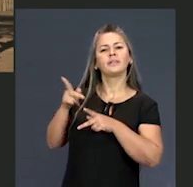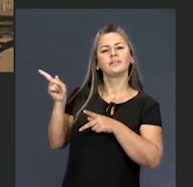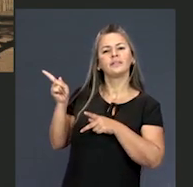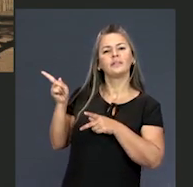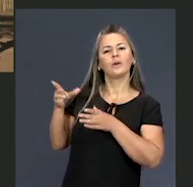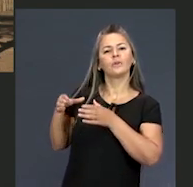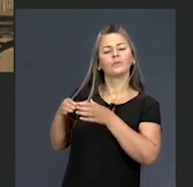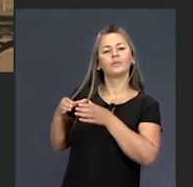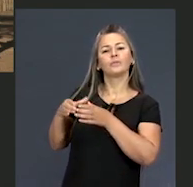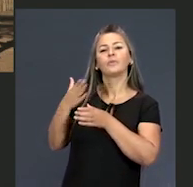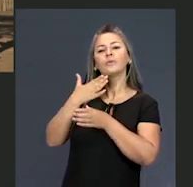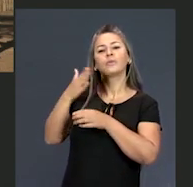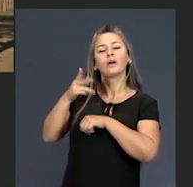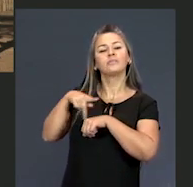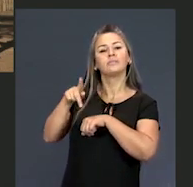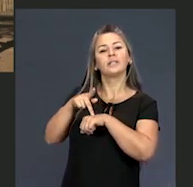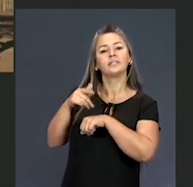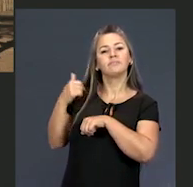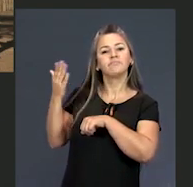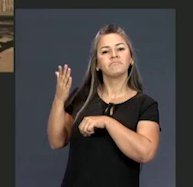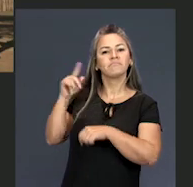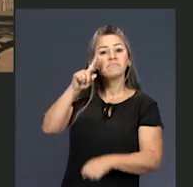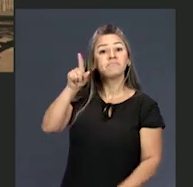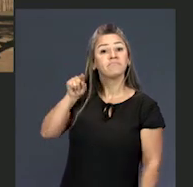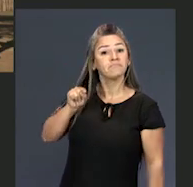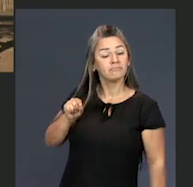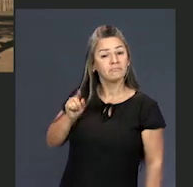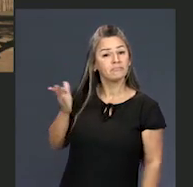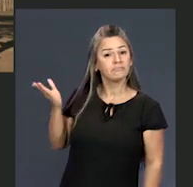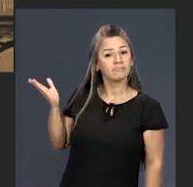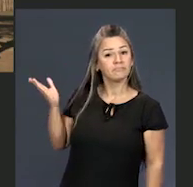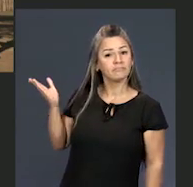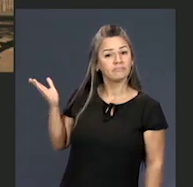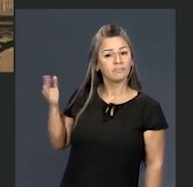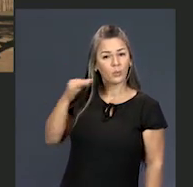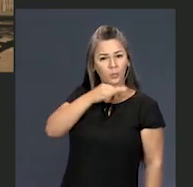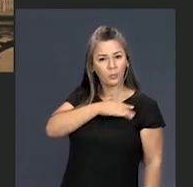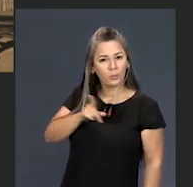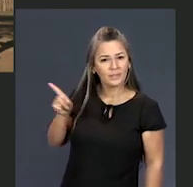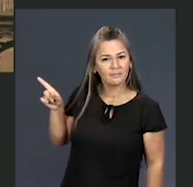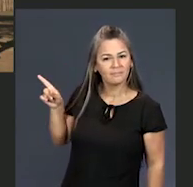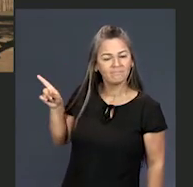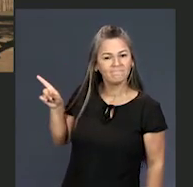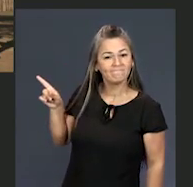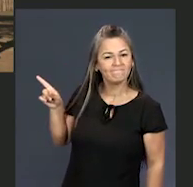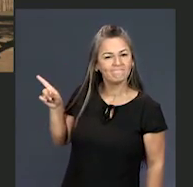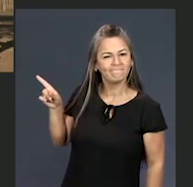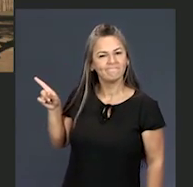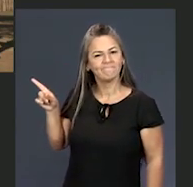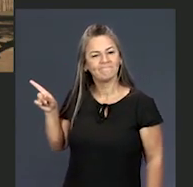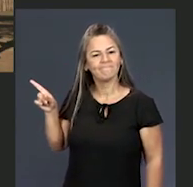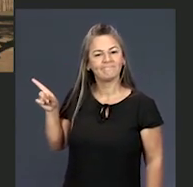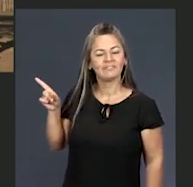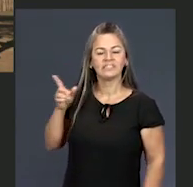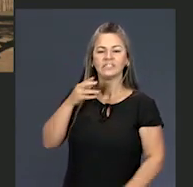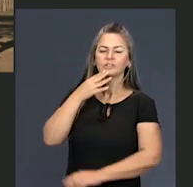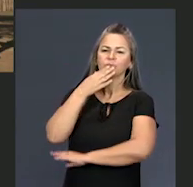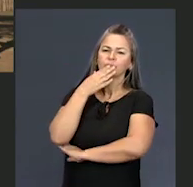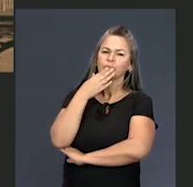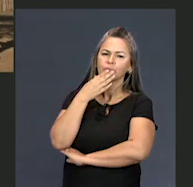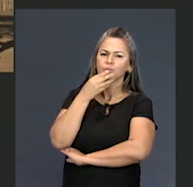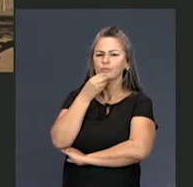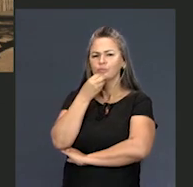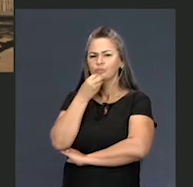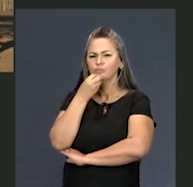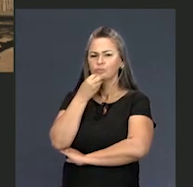é essa dança? Quem promove essa dança? A gente consegue perceber isso? Então, analisando, eu tenho certeza